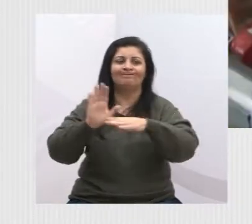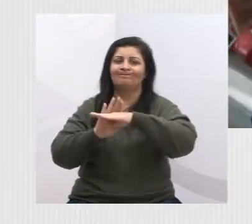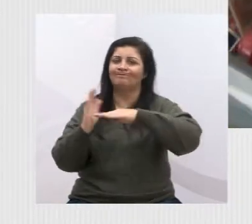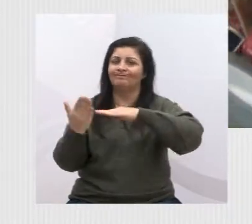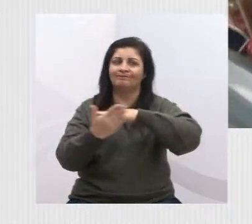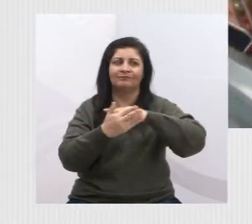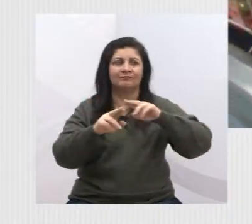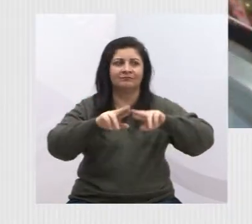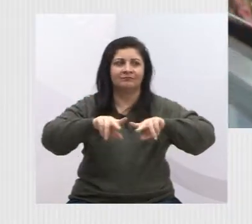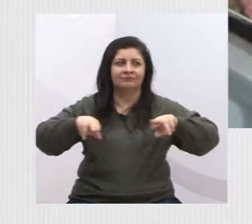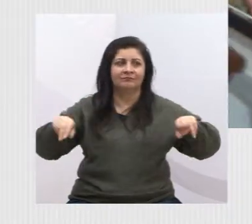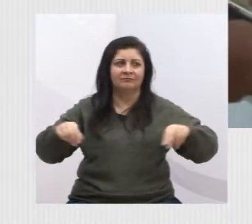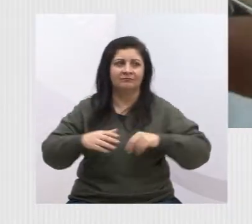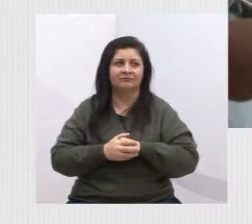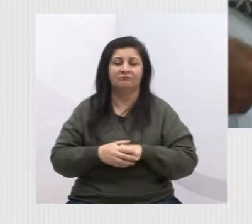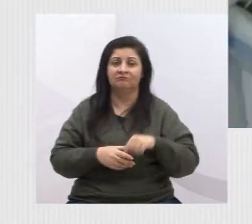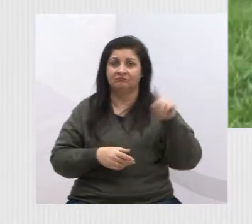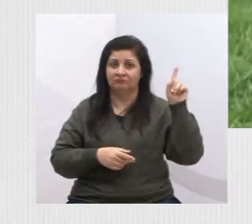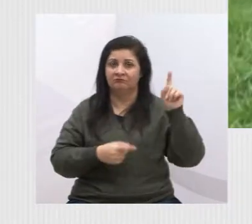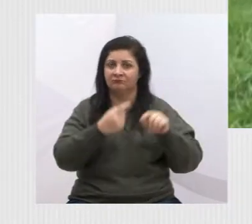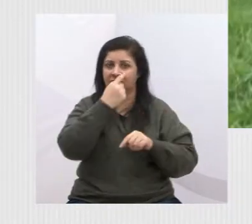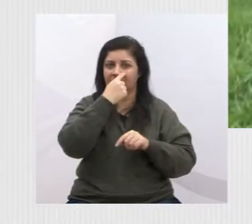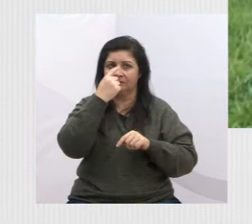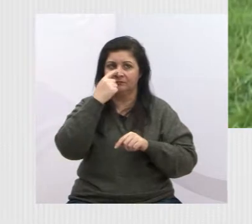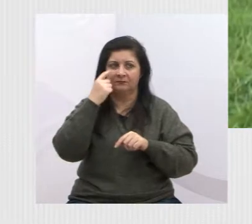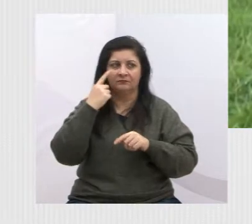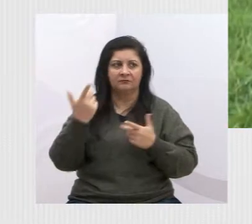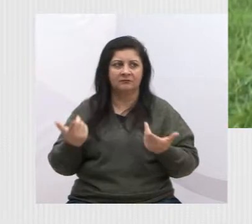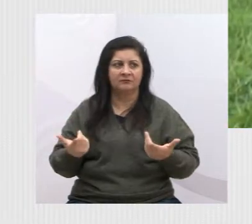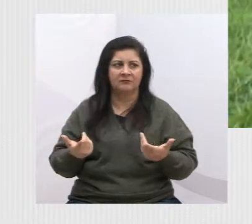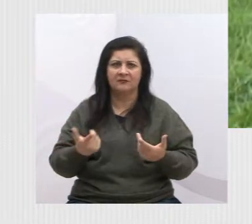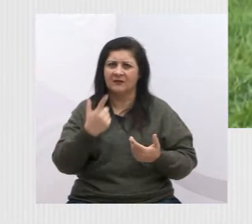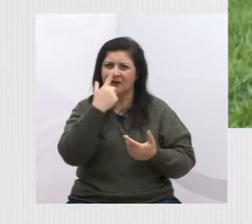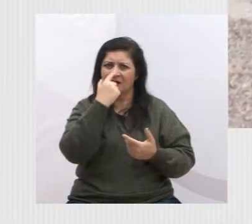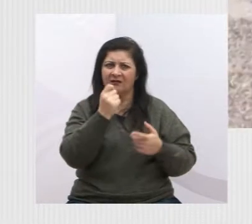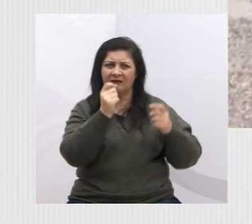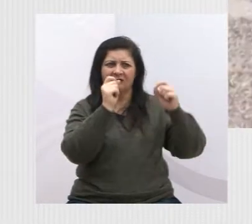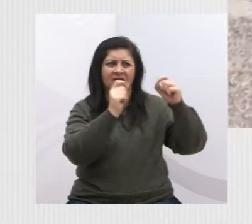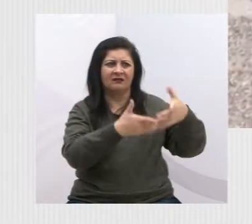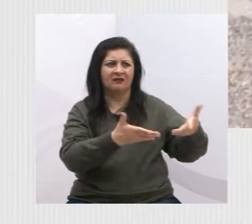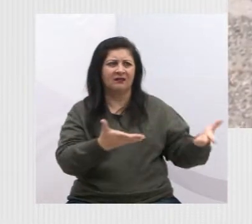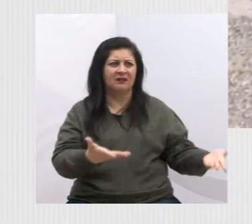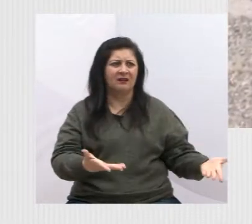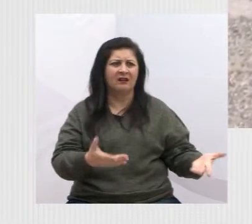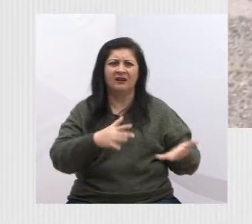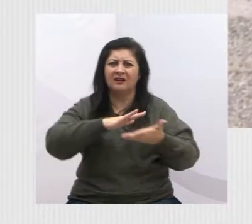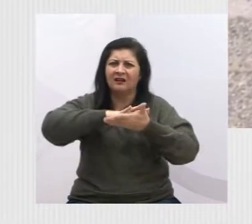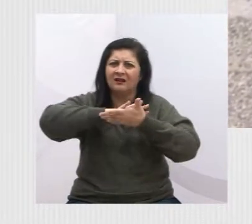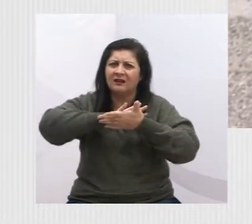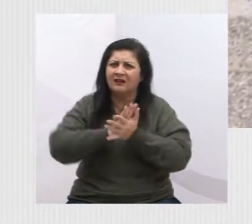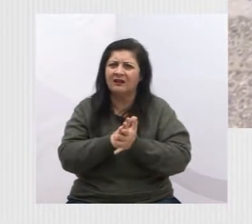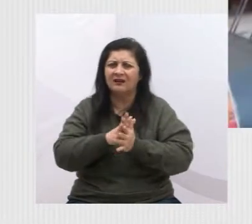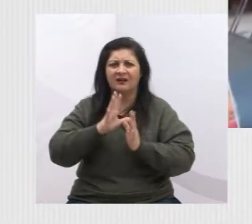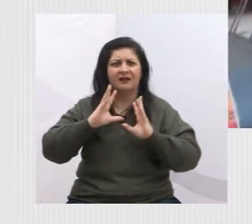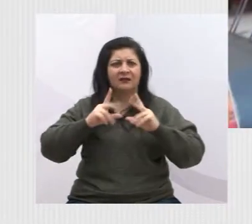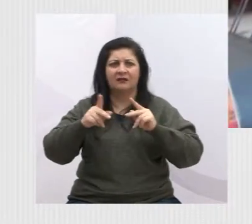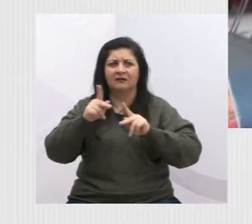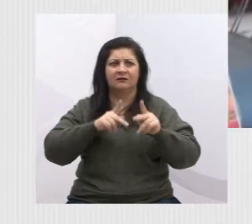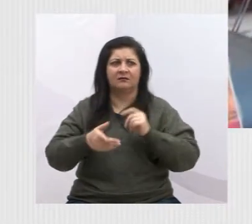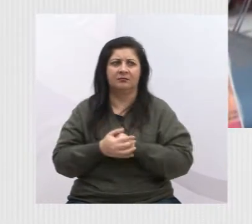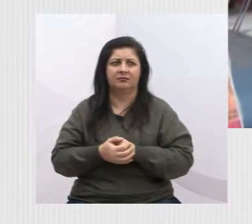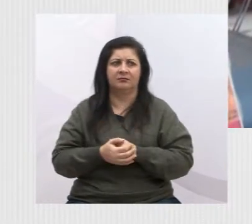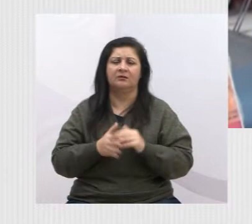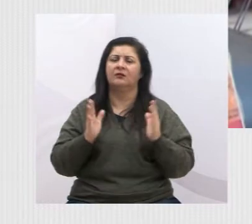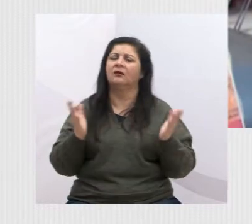Jacareí. Para este morador do Parque Meia Lua, o descarte incorreto de lixo prejudica toda a população.